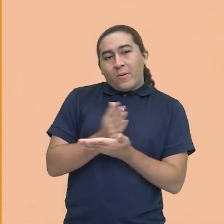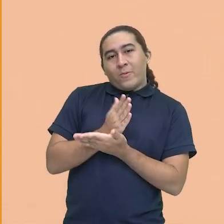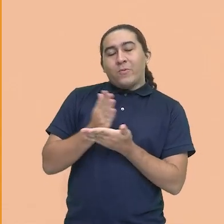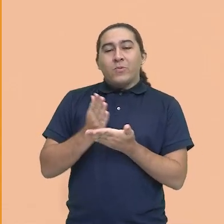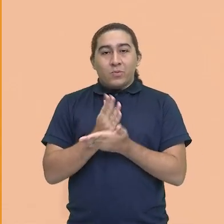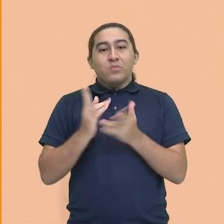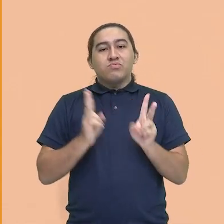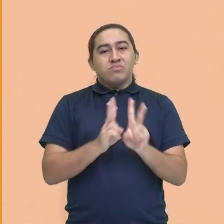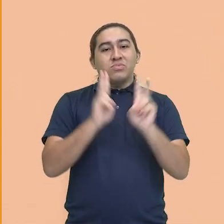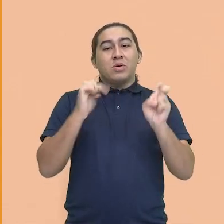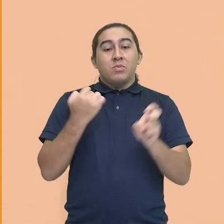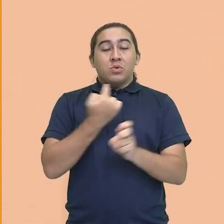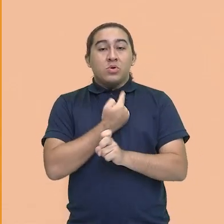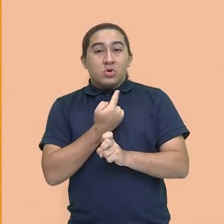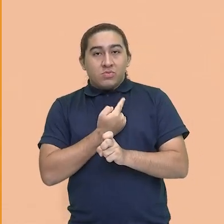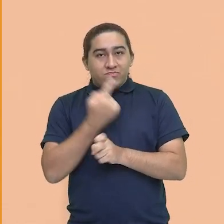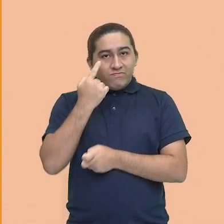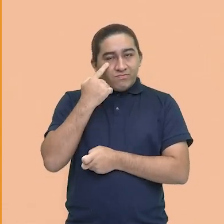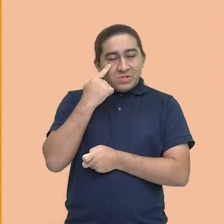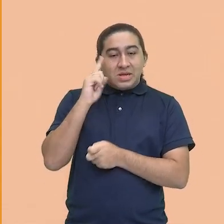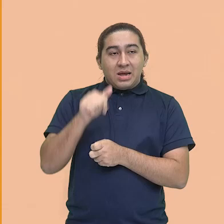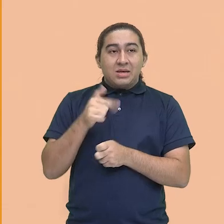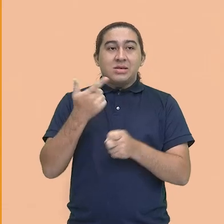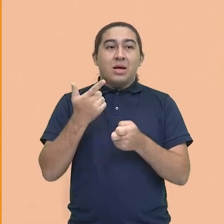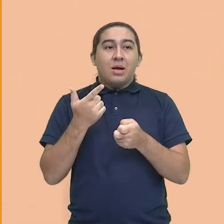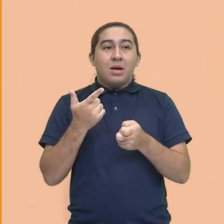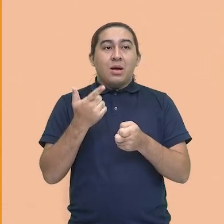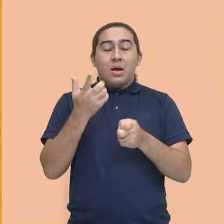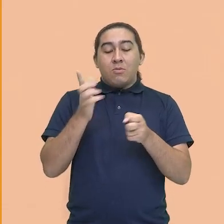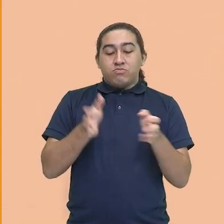ao longo da unidade 3, né, desse nosso